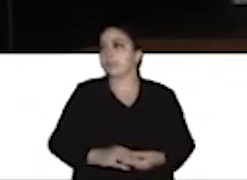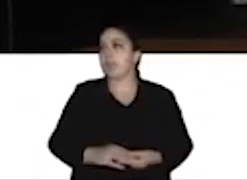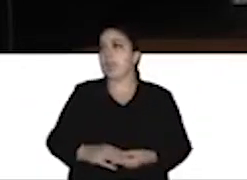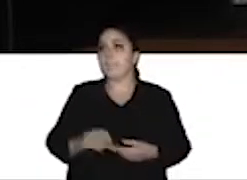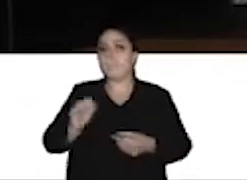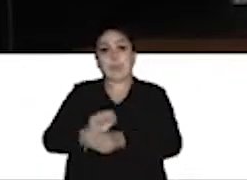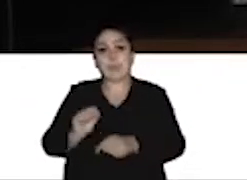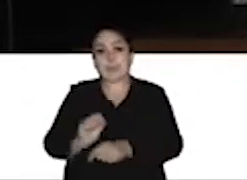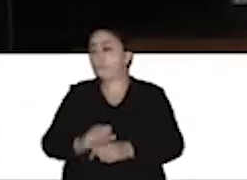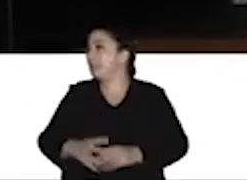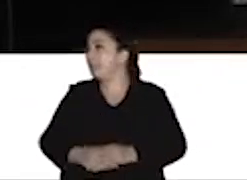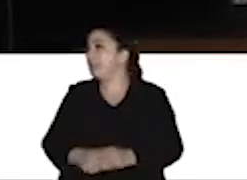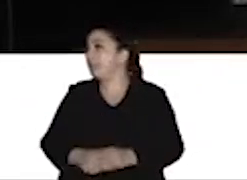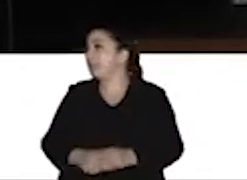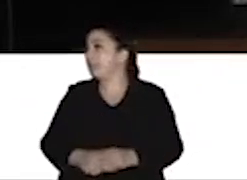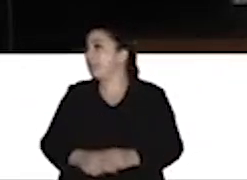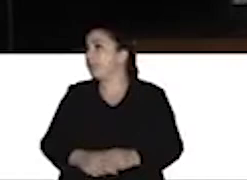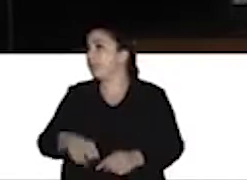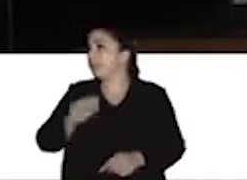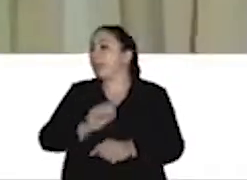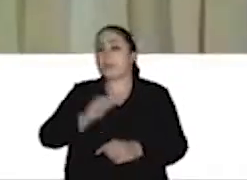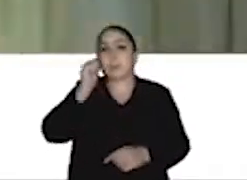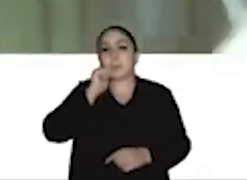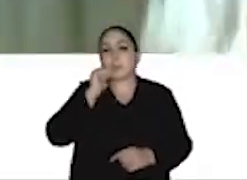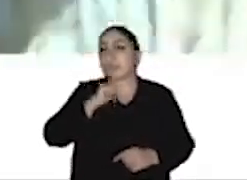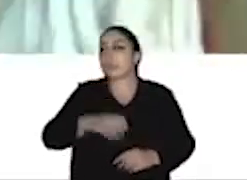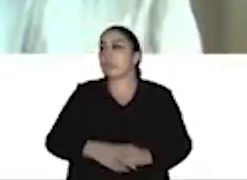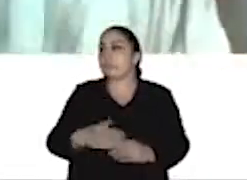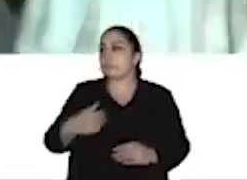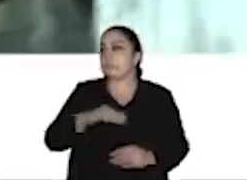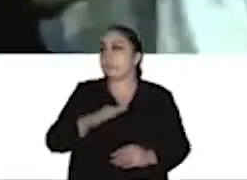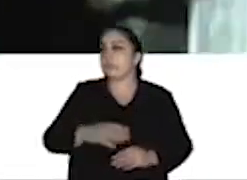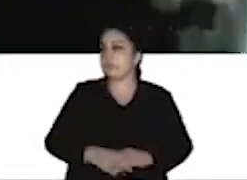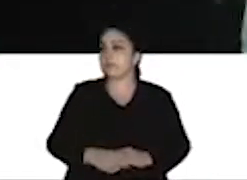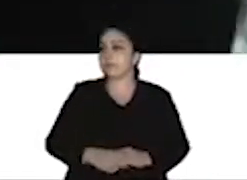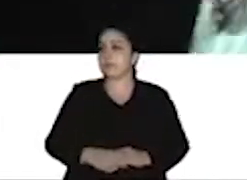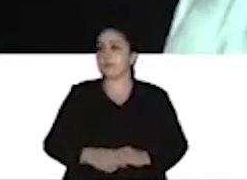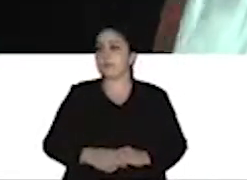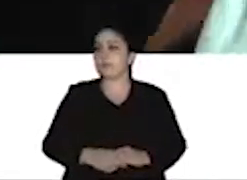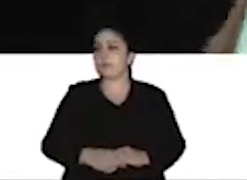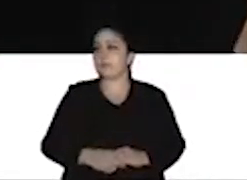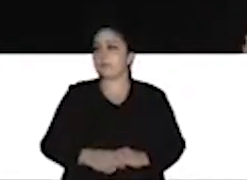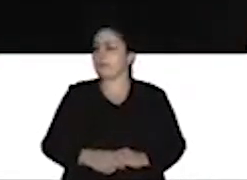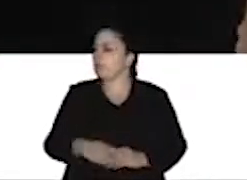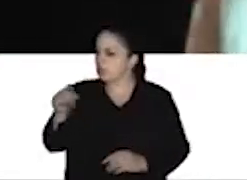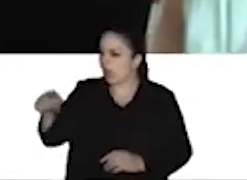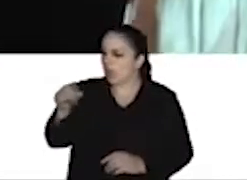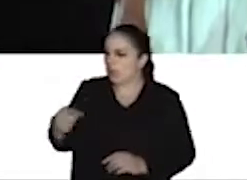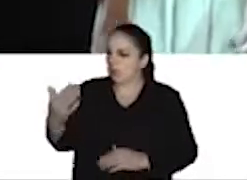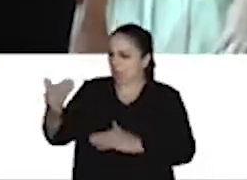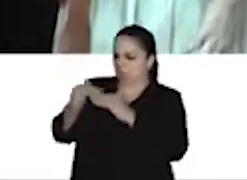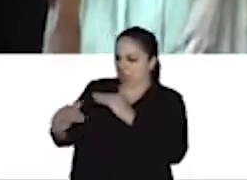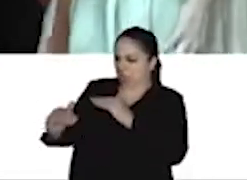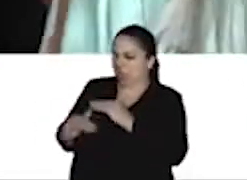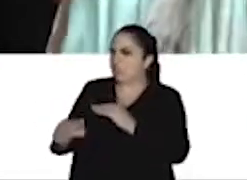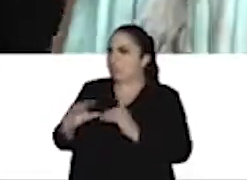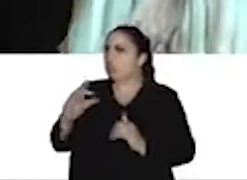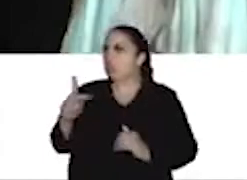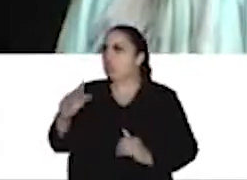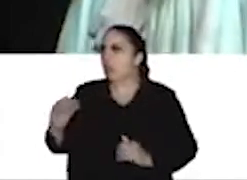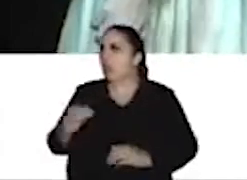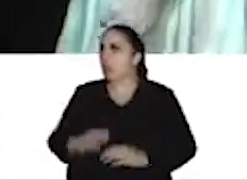para com isso. Para com isso, mulher. Mas que coisa, mas... Vai. Tu és muito baixo mesmo, né,